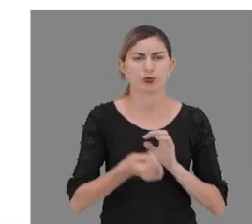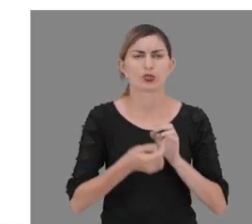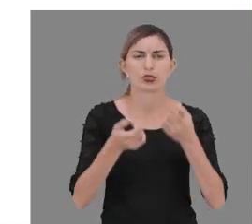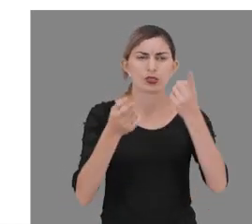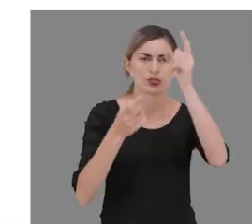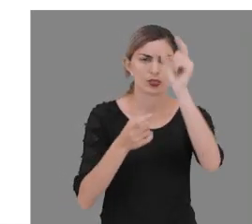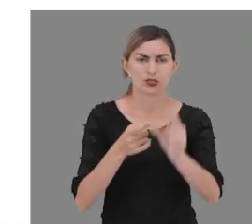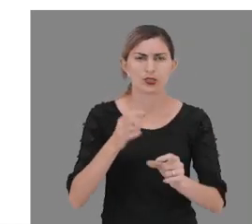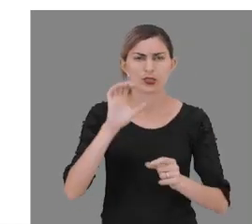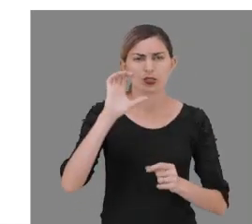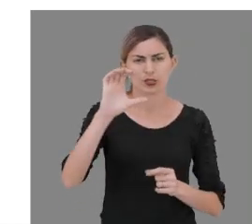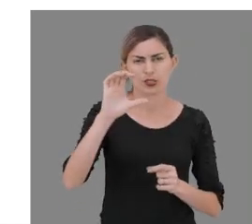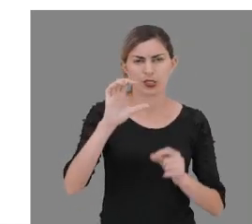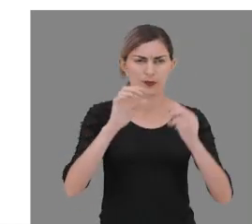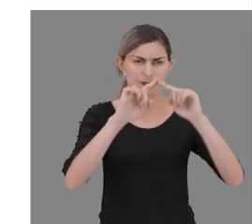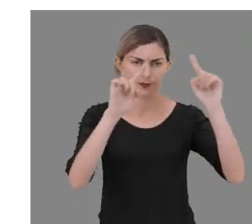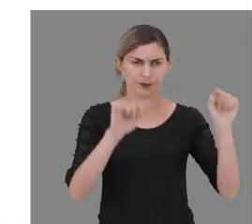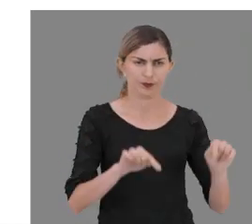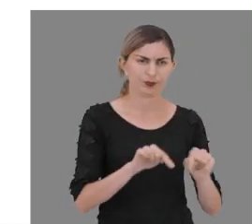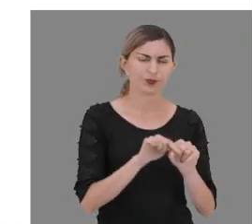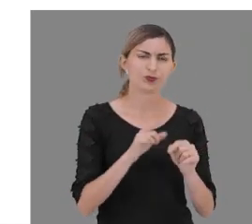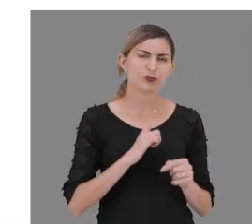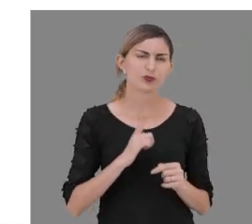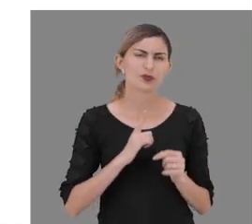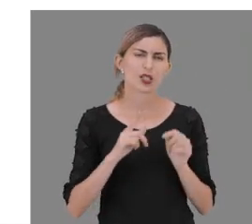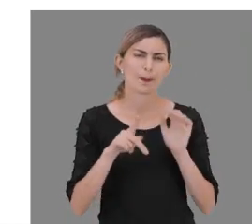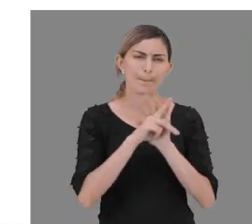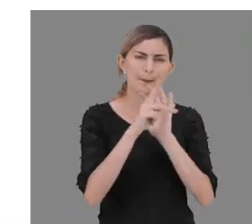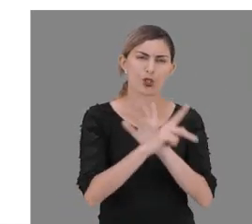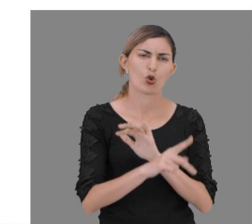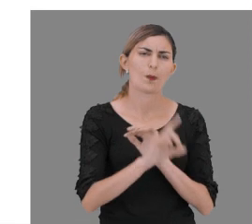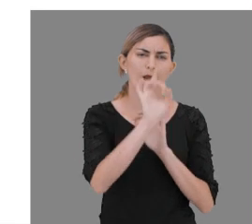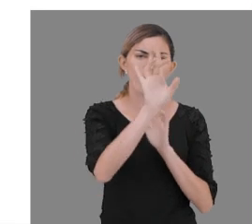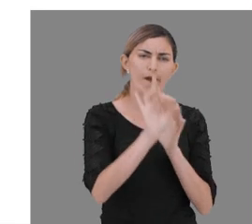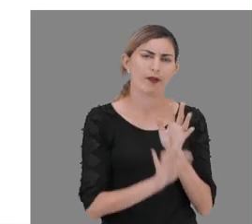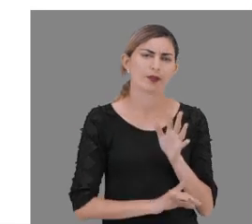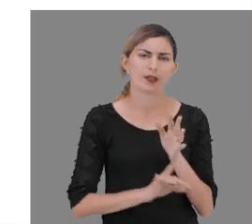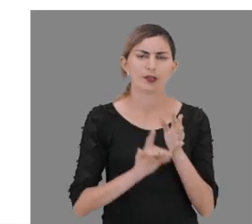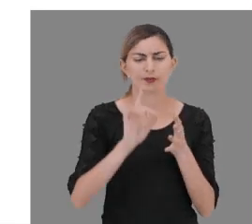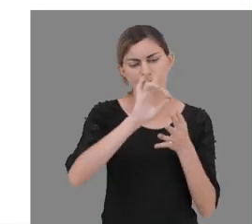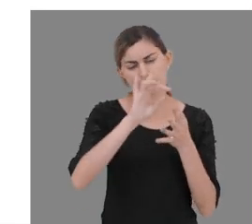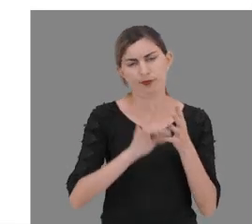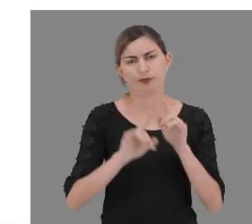No campo C, nós temos as propriedades de cada campo selecionado